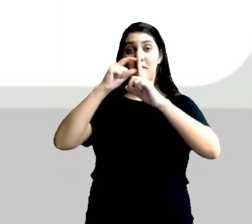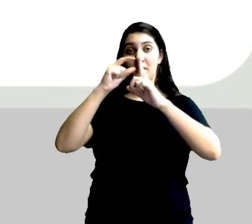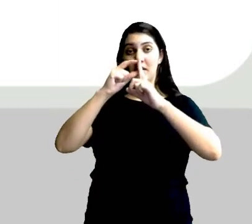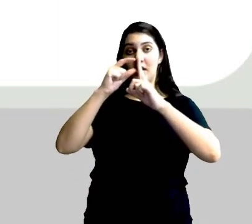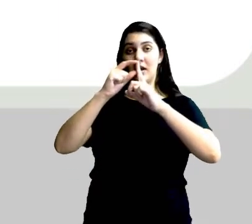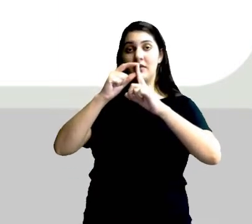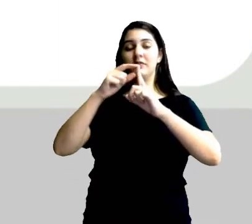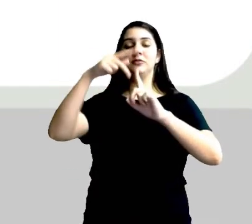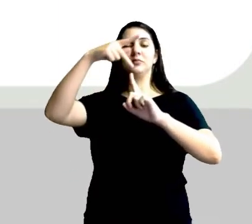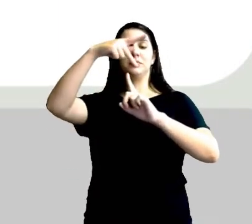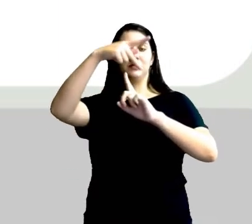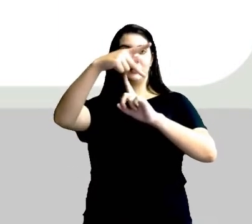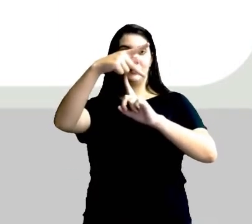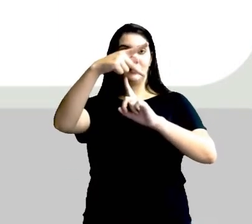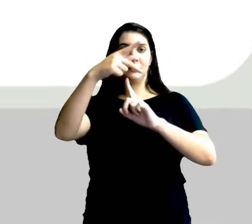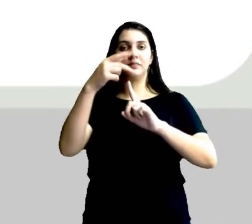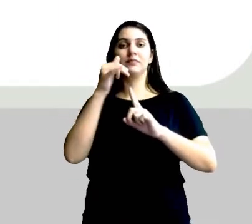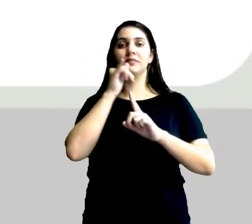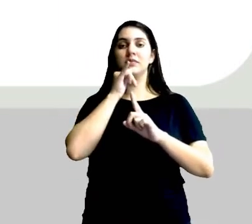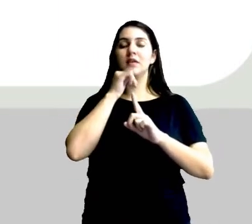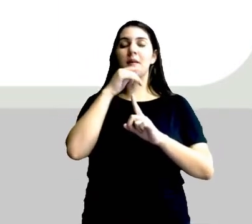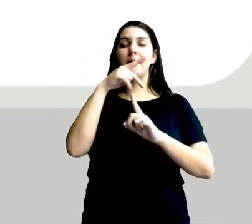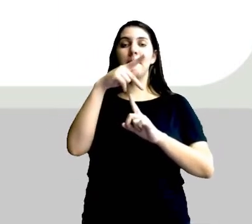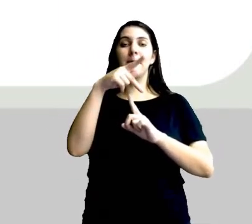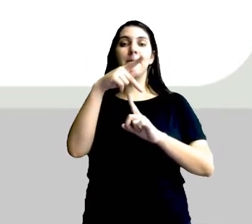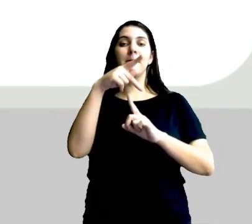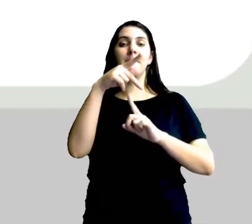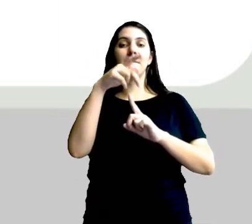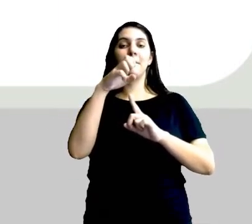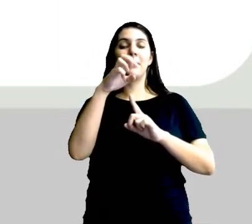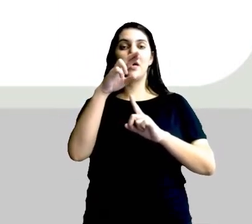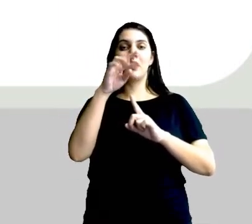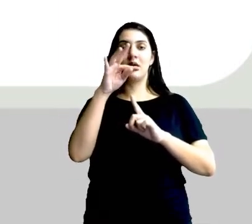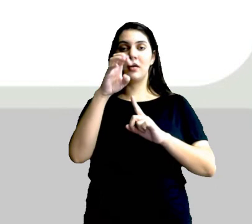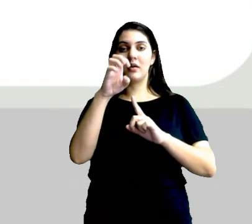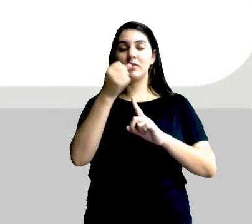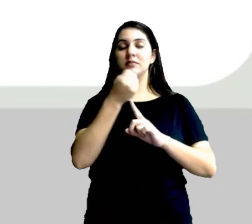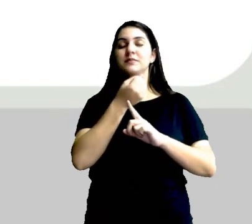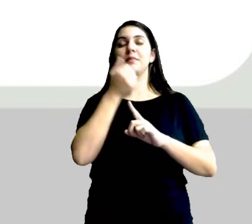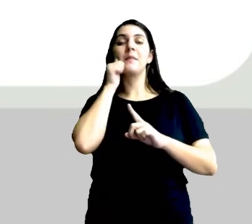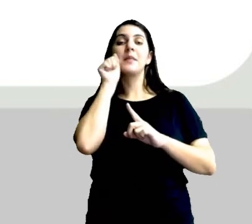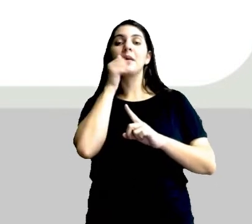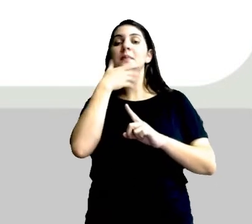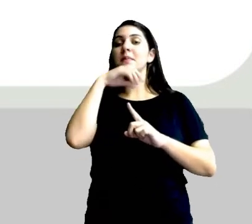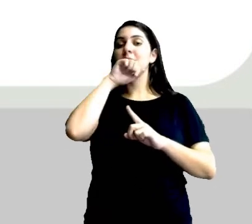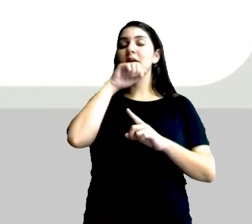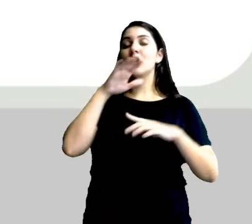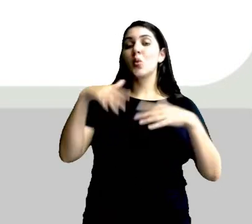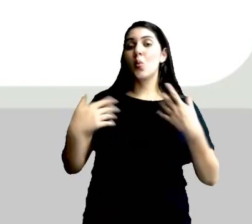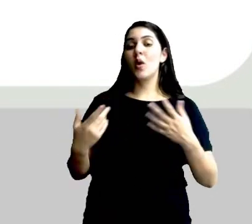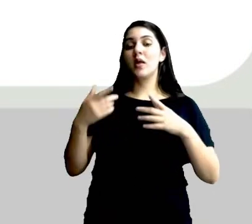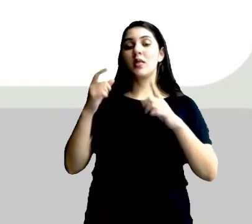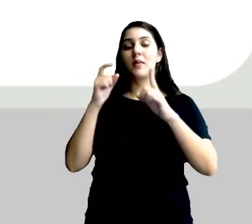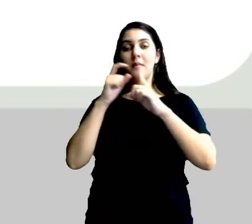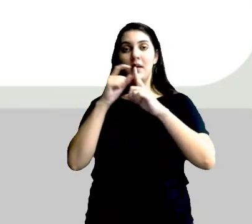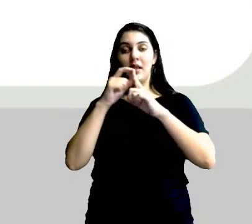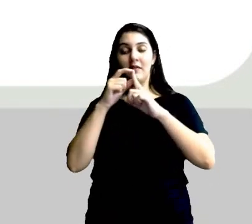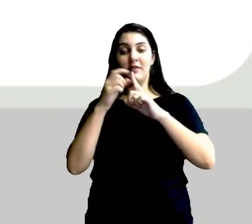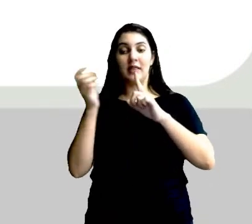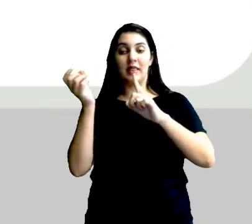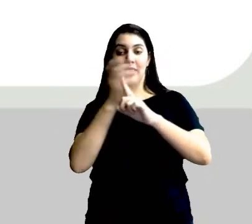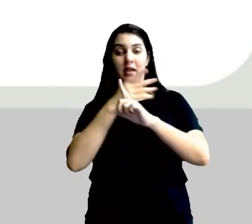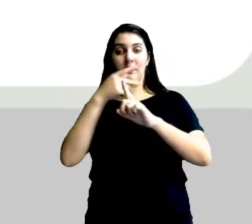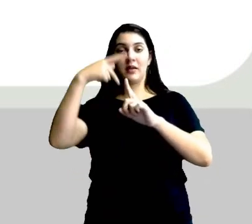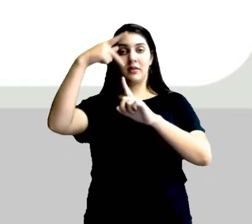que estiverem no plural. Temos aí parents, que quer dizer pais. Quando a tua palavra terminar no plural, vai ser opcional